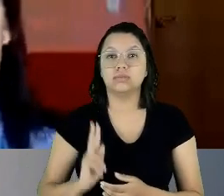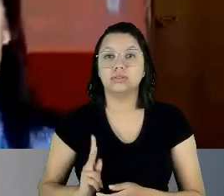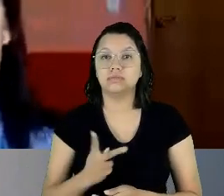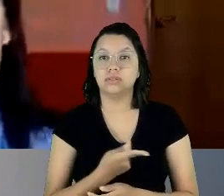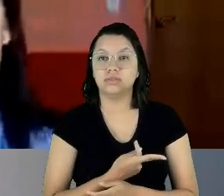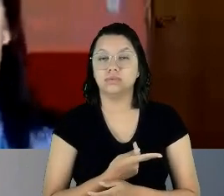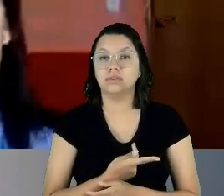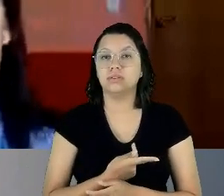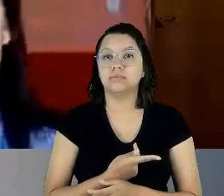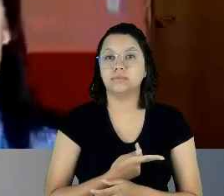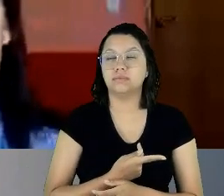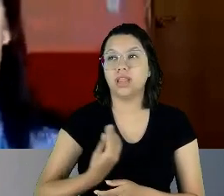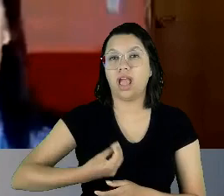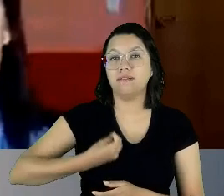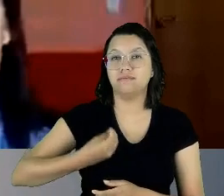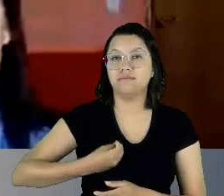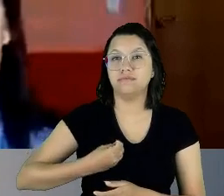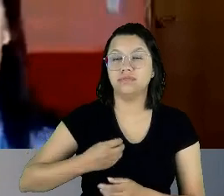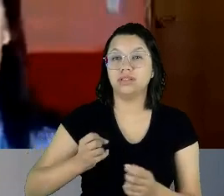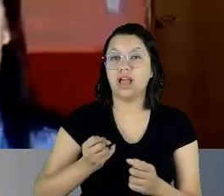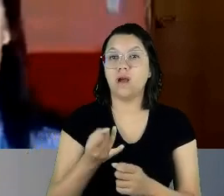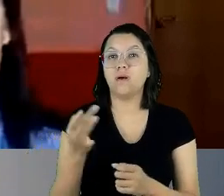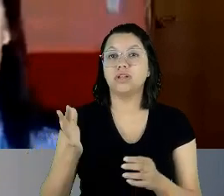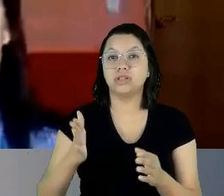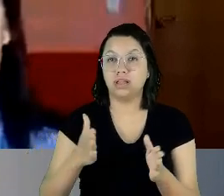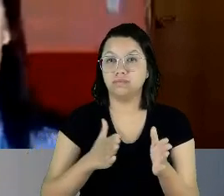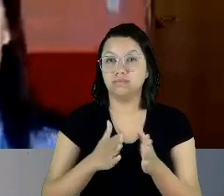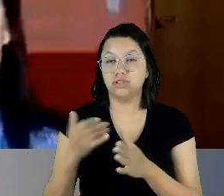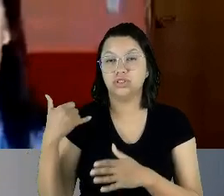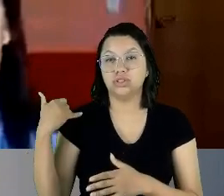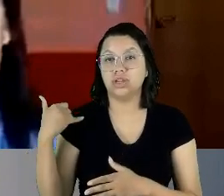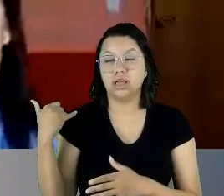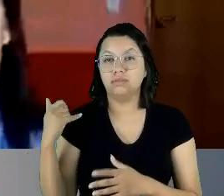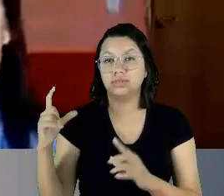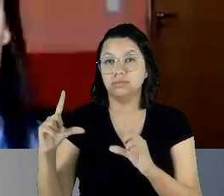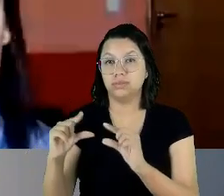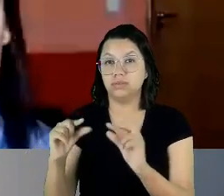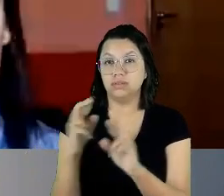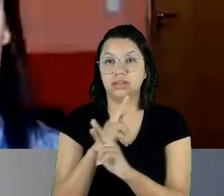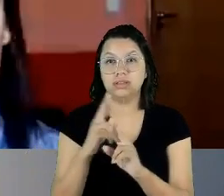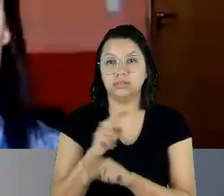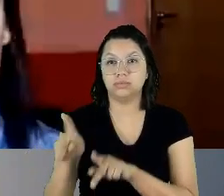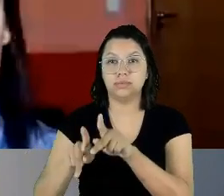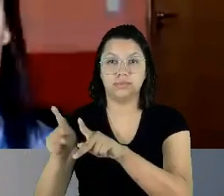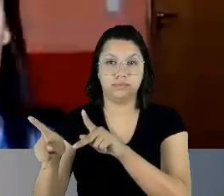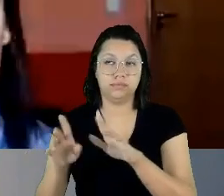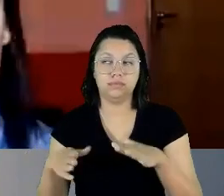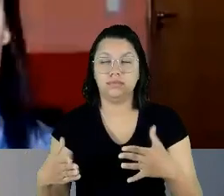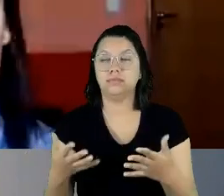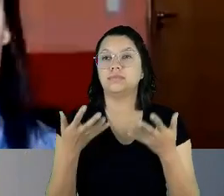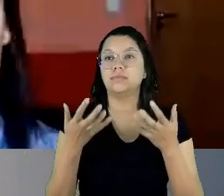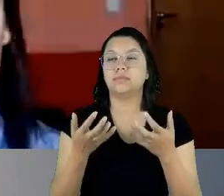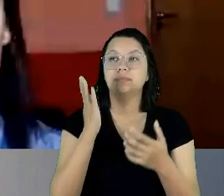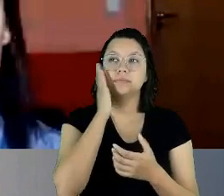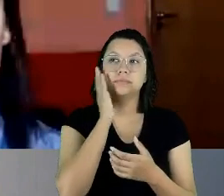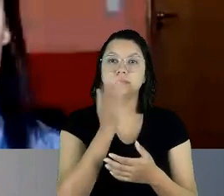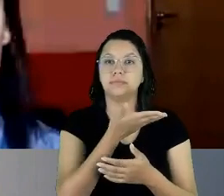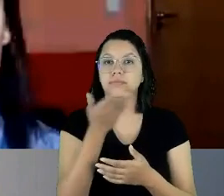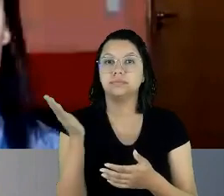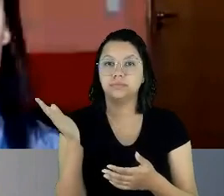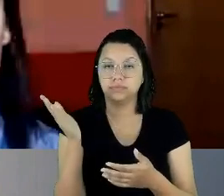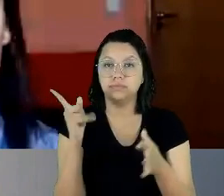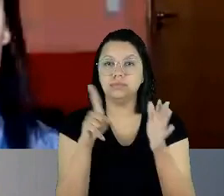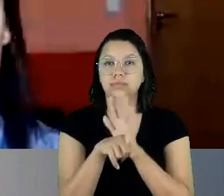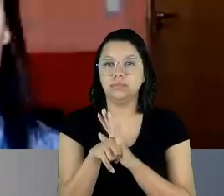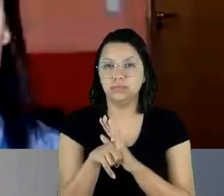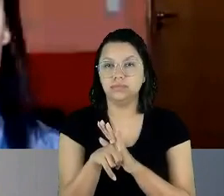uma expectativa de vida muito menor do que o restante da população. Então, o que eu gostaria de saber de